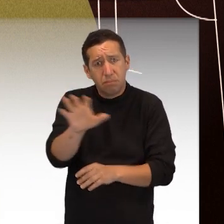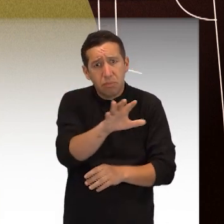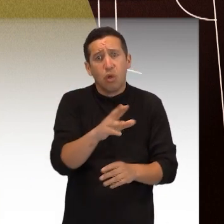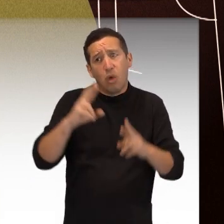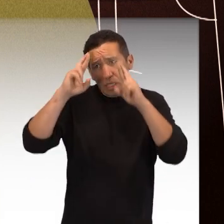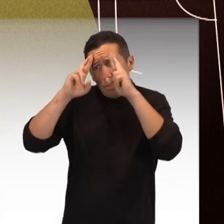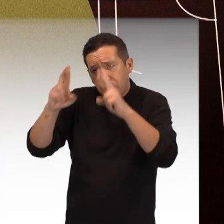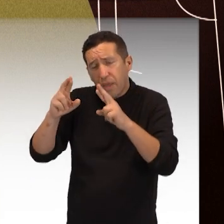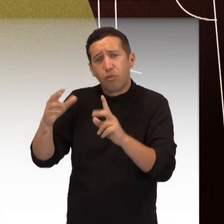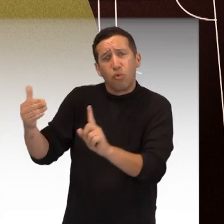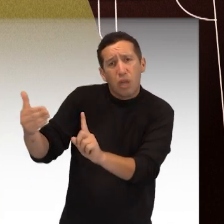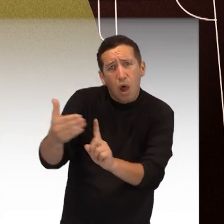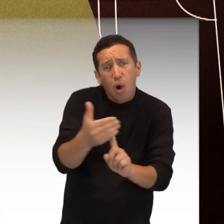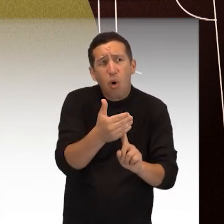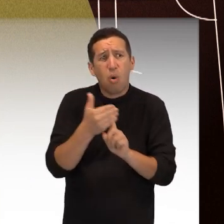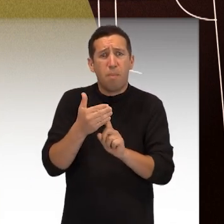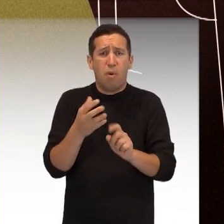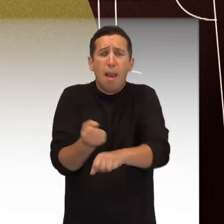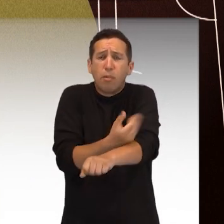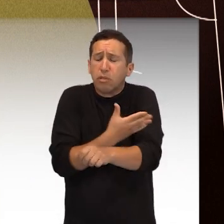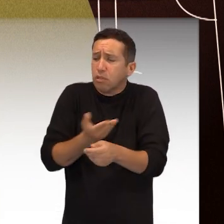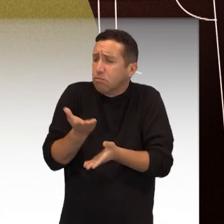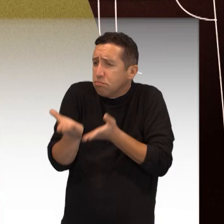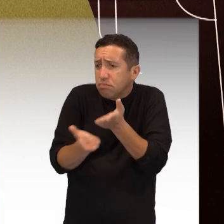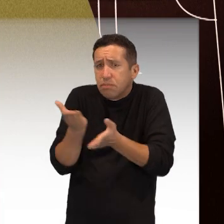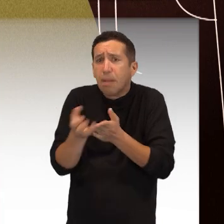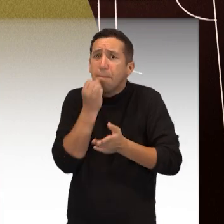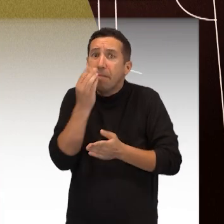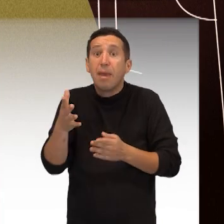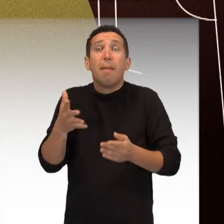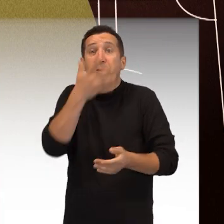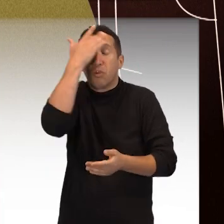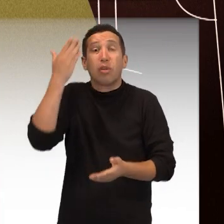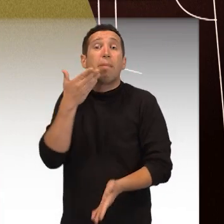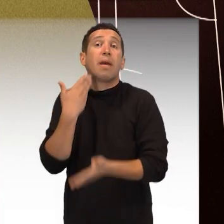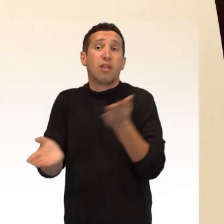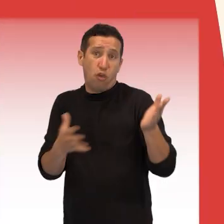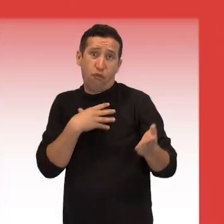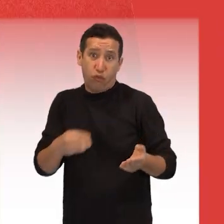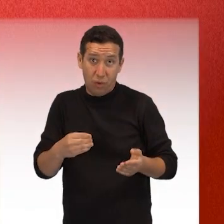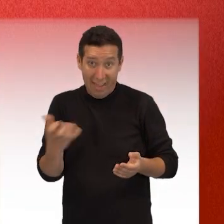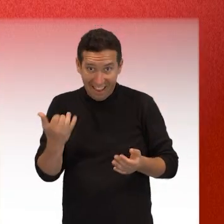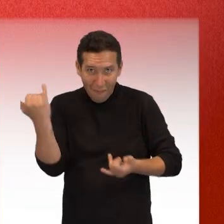do respeito, do acolhimento e do apoio emocional a quem passa por uma